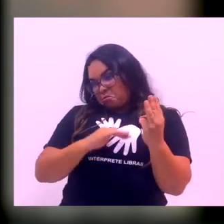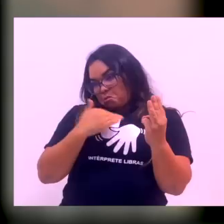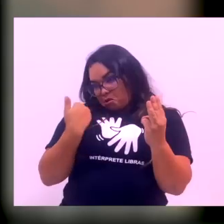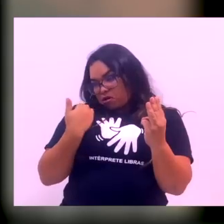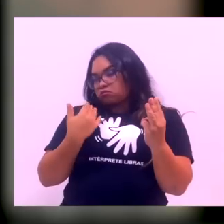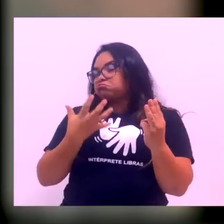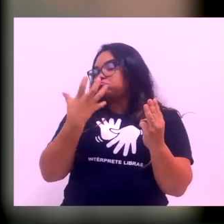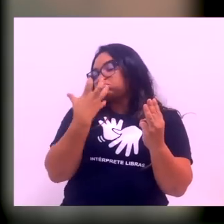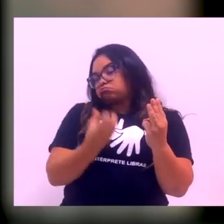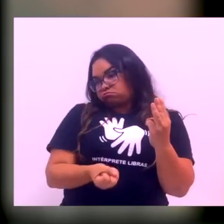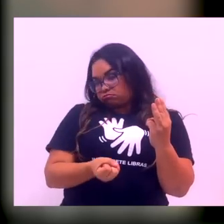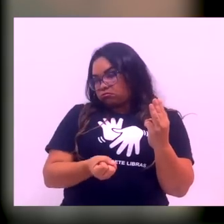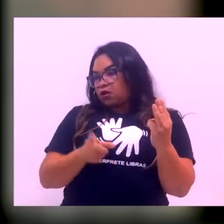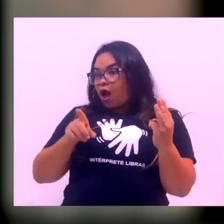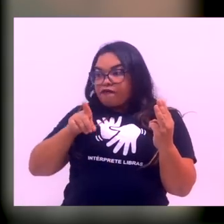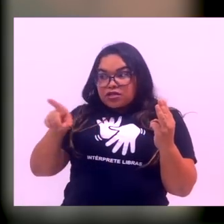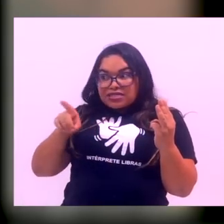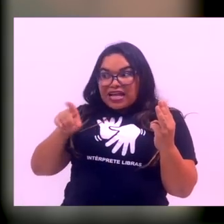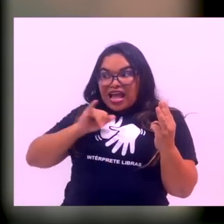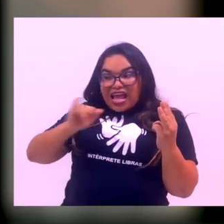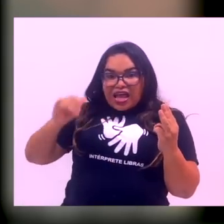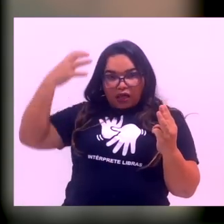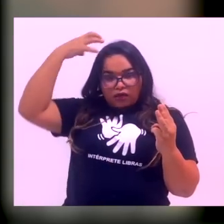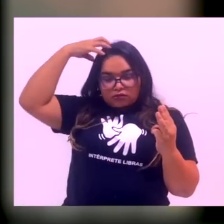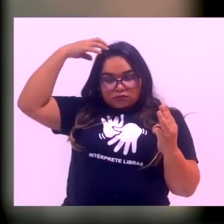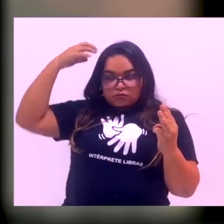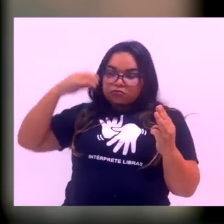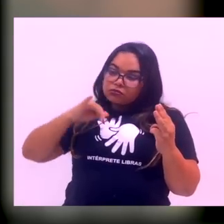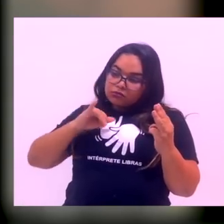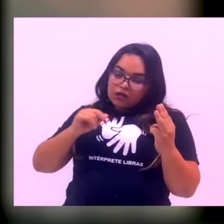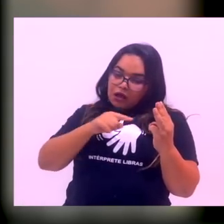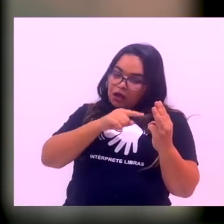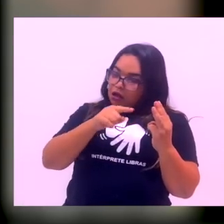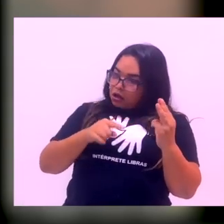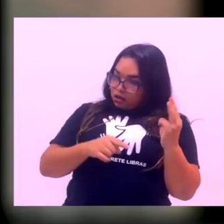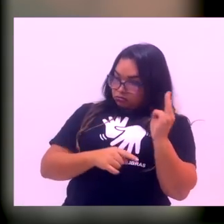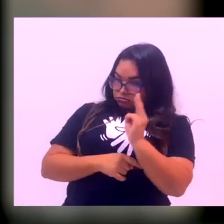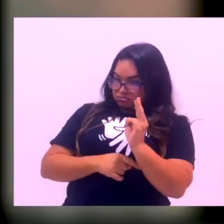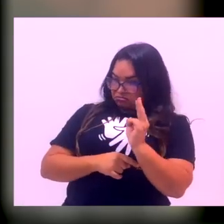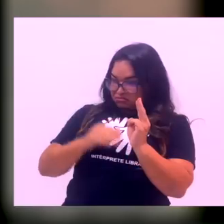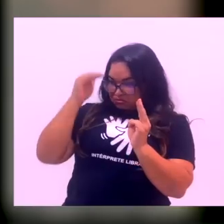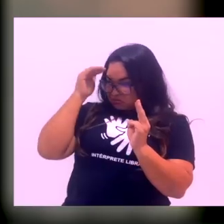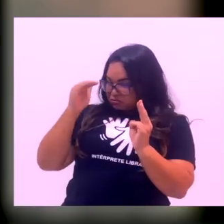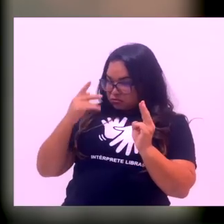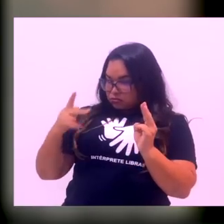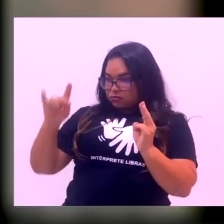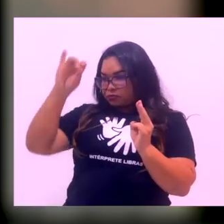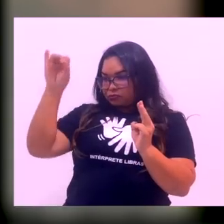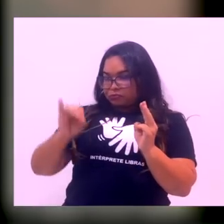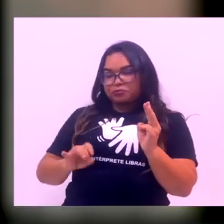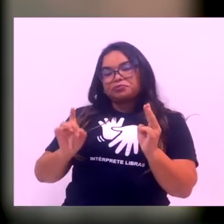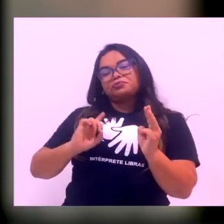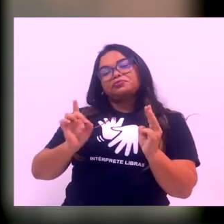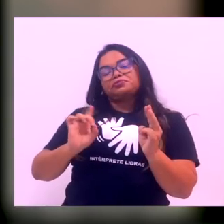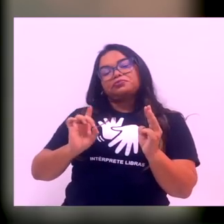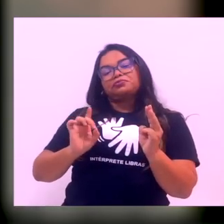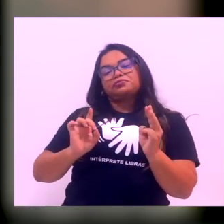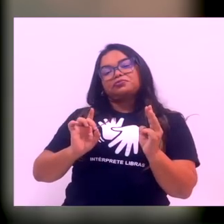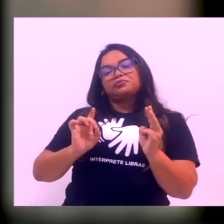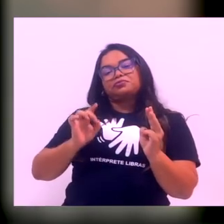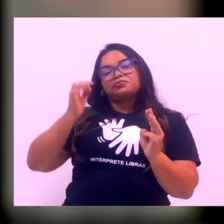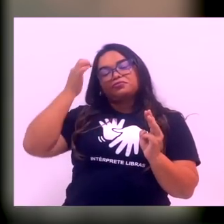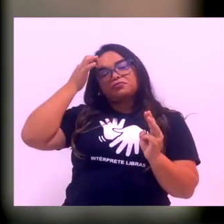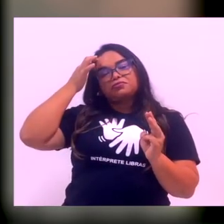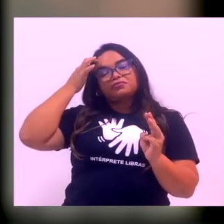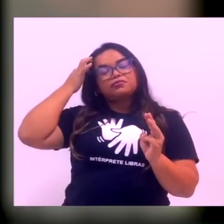nos resgatará da tua mão. Mas mesmo que ele não se disponha a fazer isso, nós queremos que tu saibas, ó rei, que